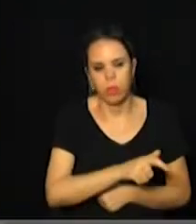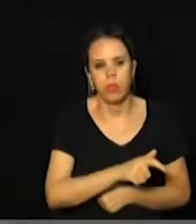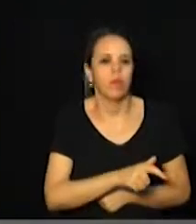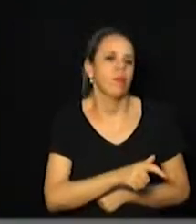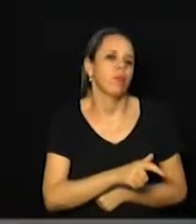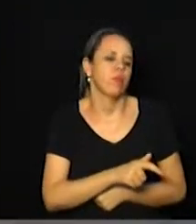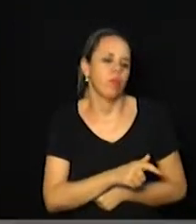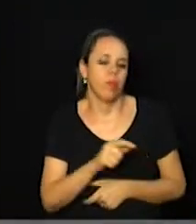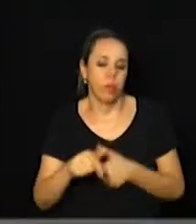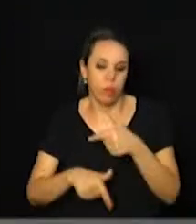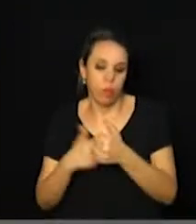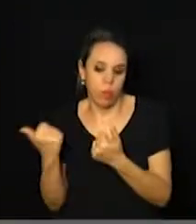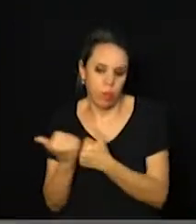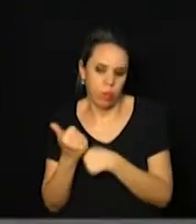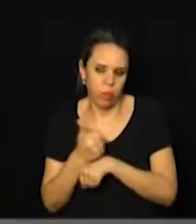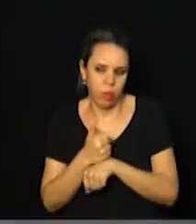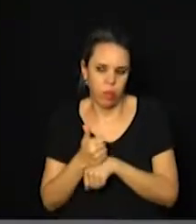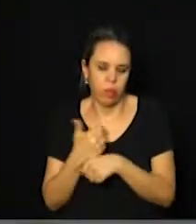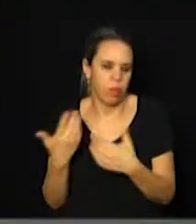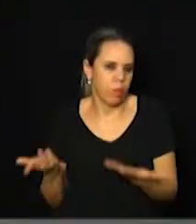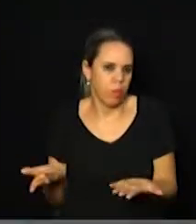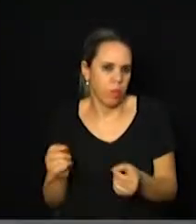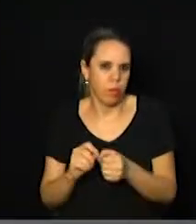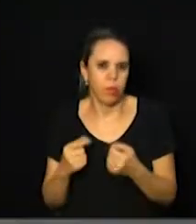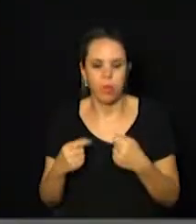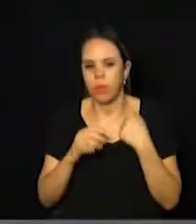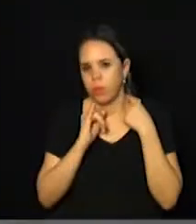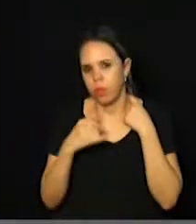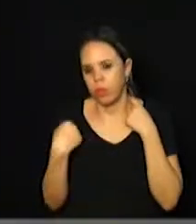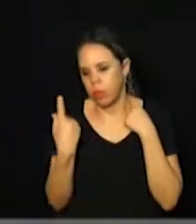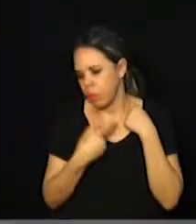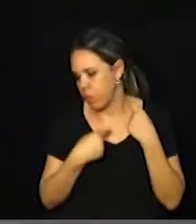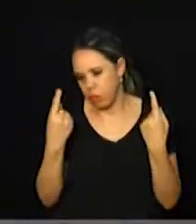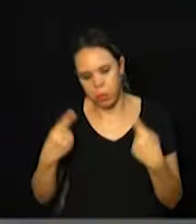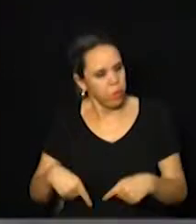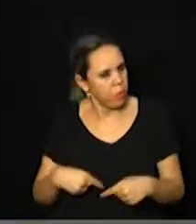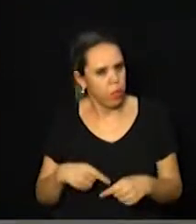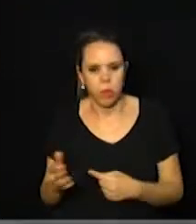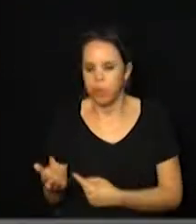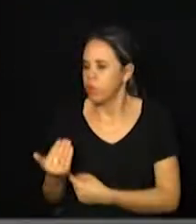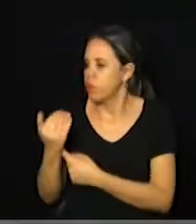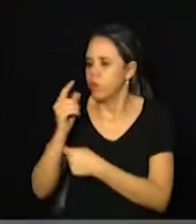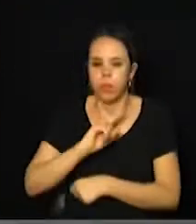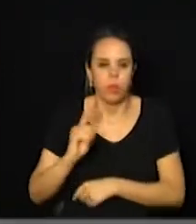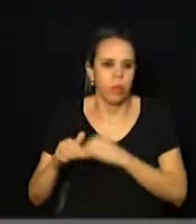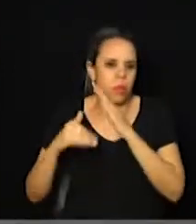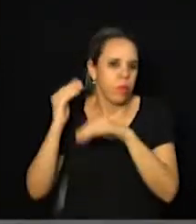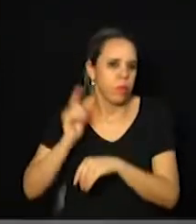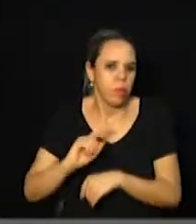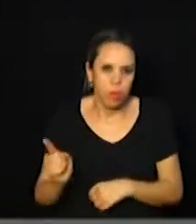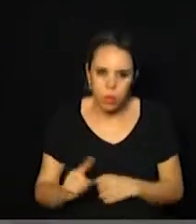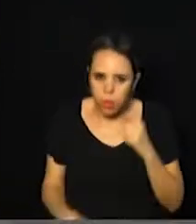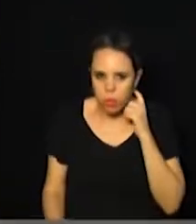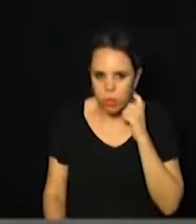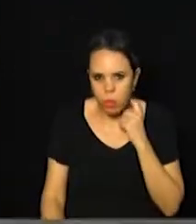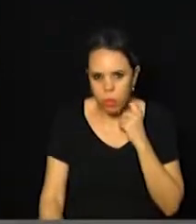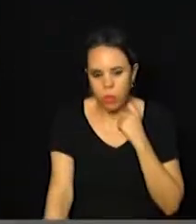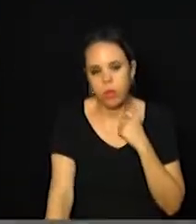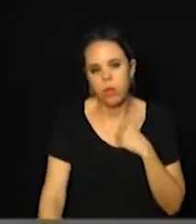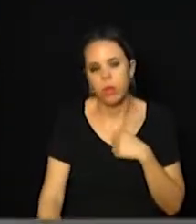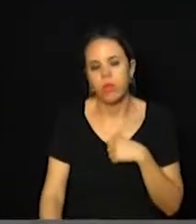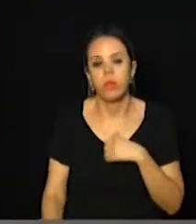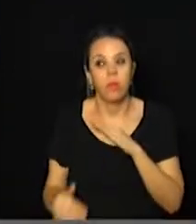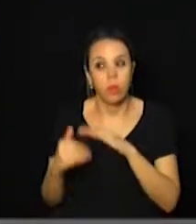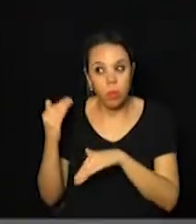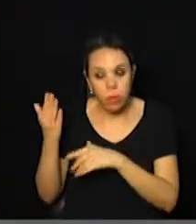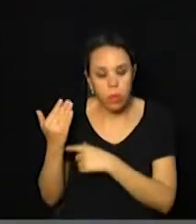o trabalho que o frentista faz tá eu preciso dizer que dançamos contra a tecnologia os avanços tecnológicos desde que